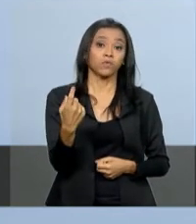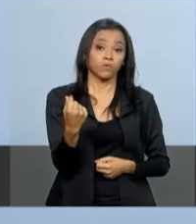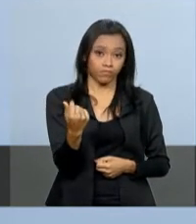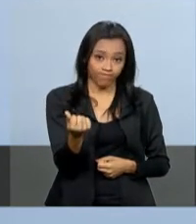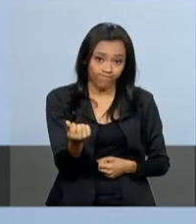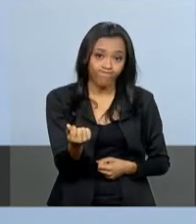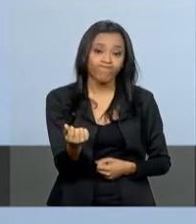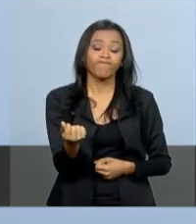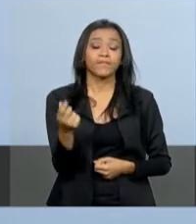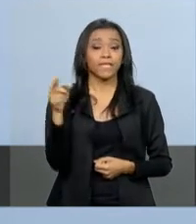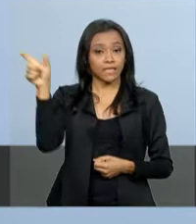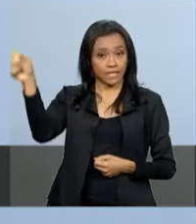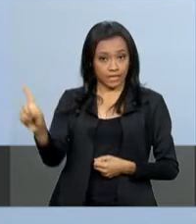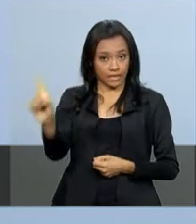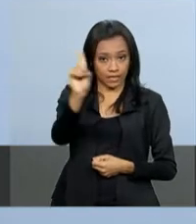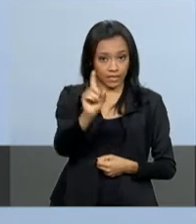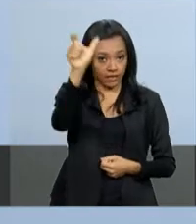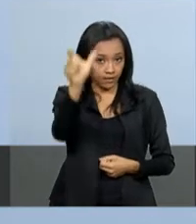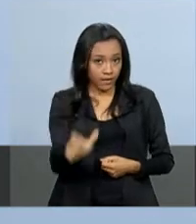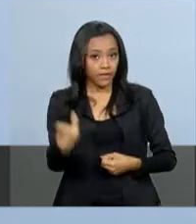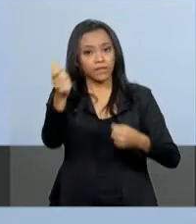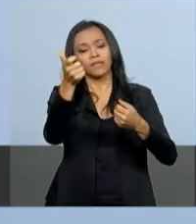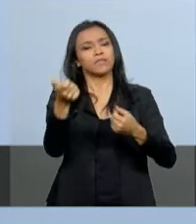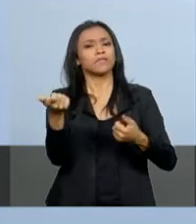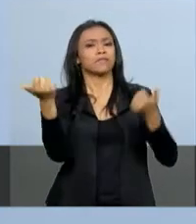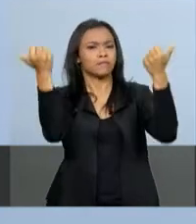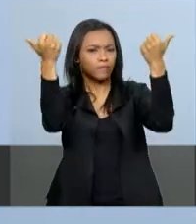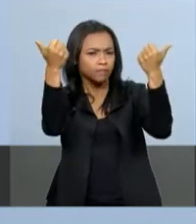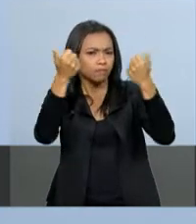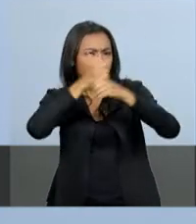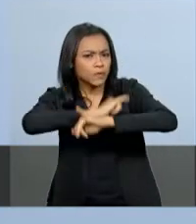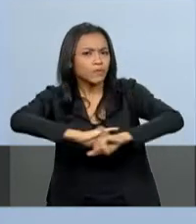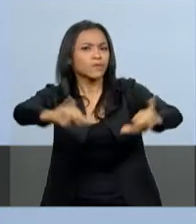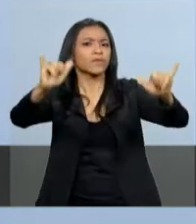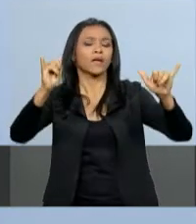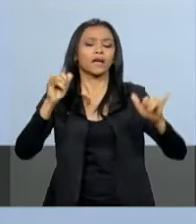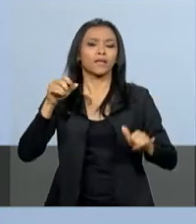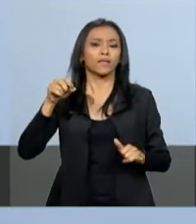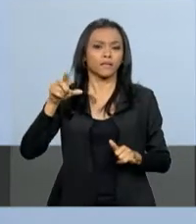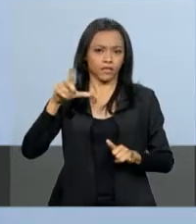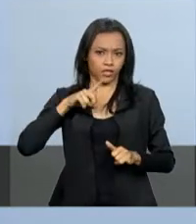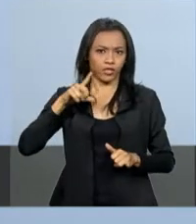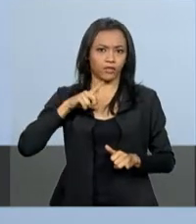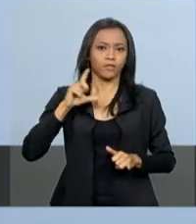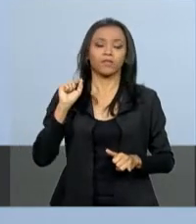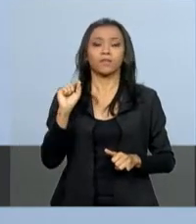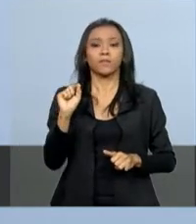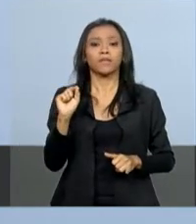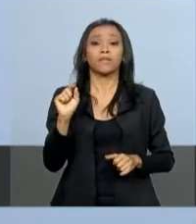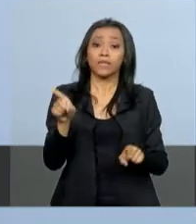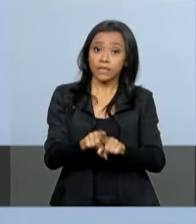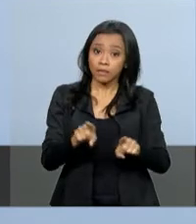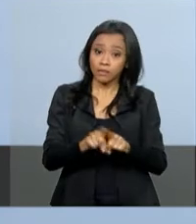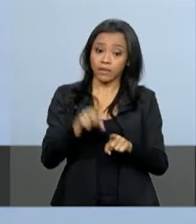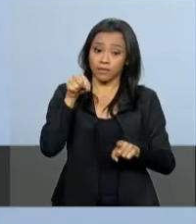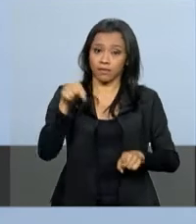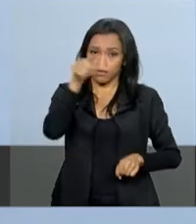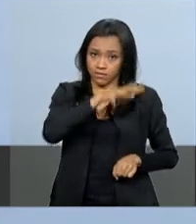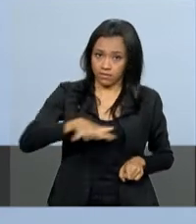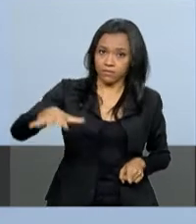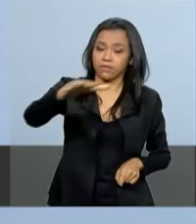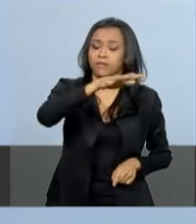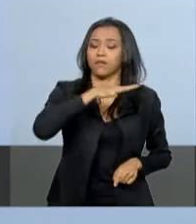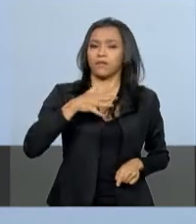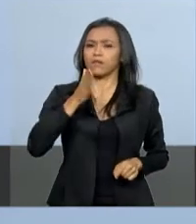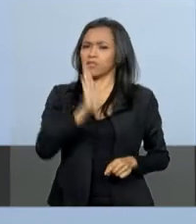pronunciar se estava a revelar a necessidade indispensável de também neste setor como fizemos